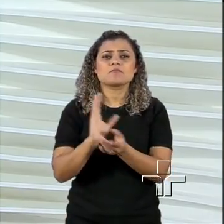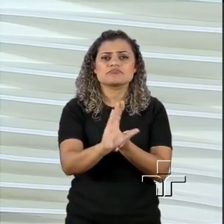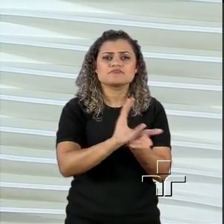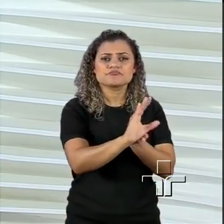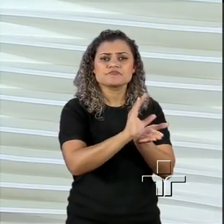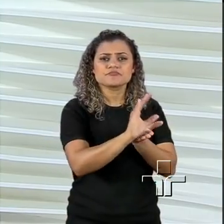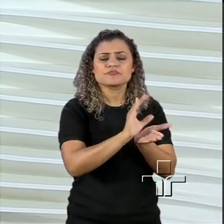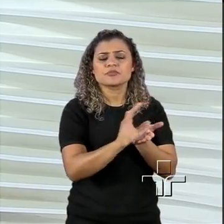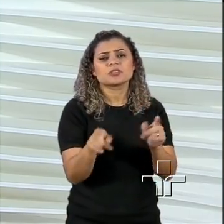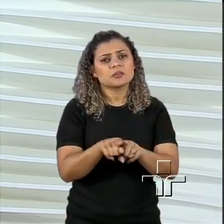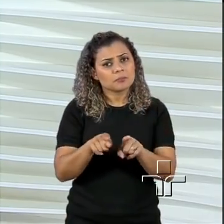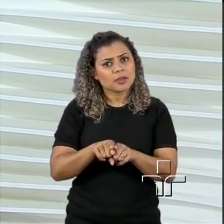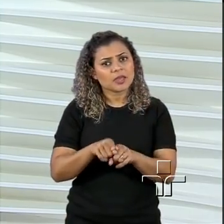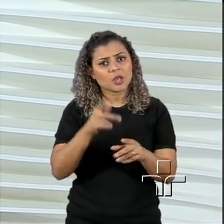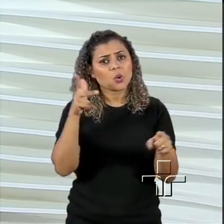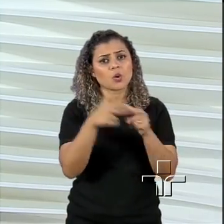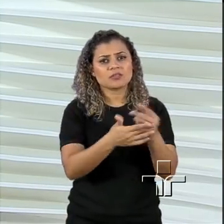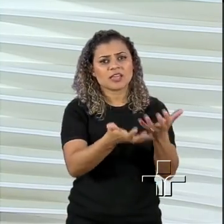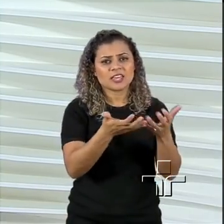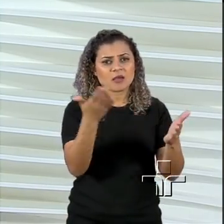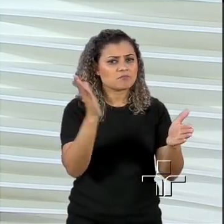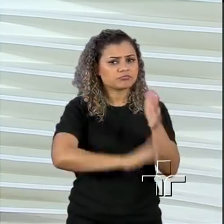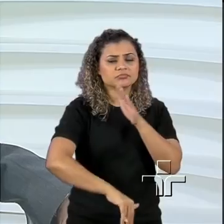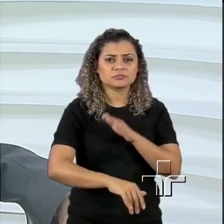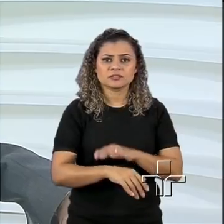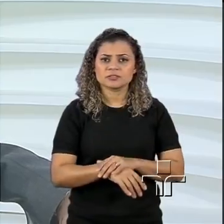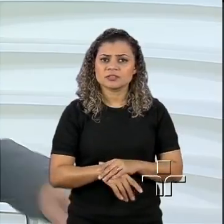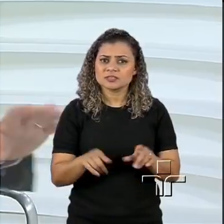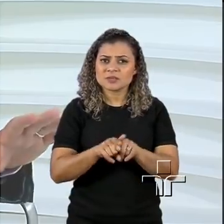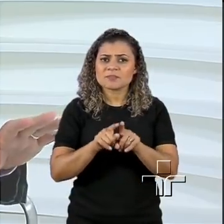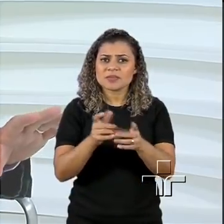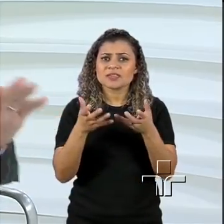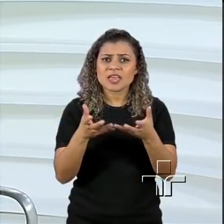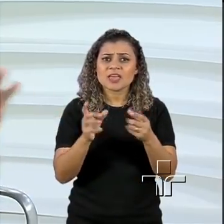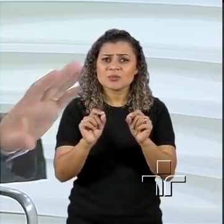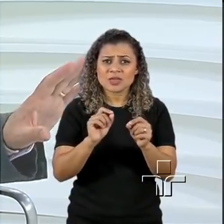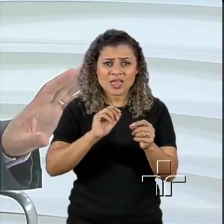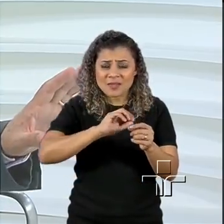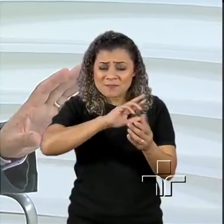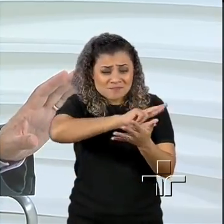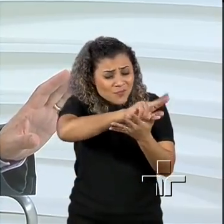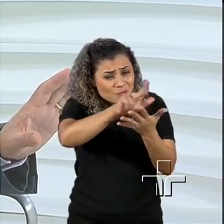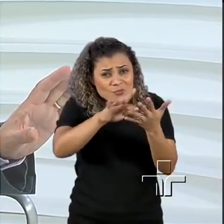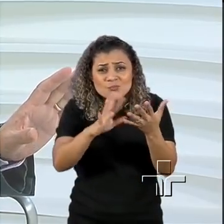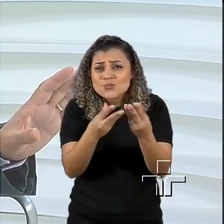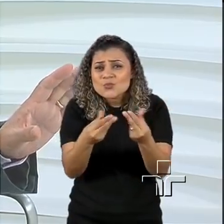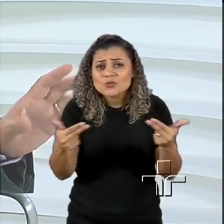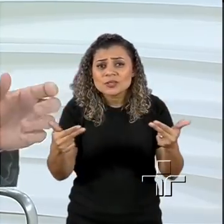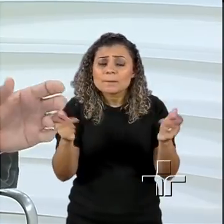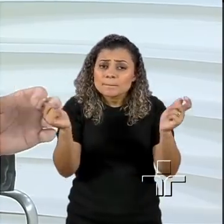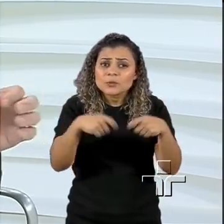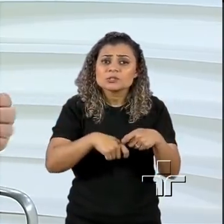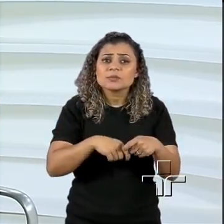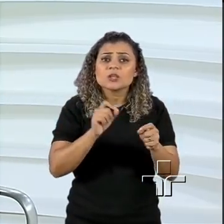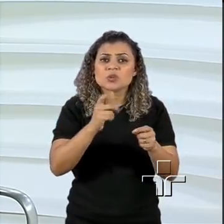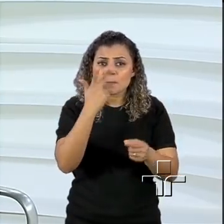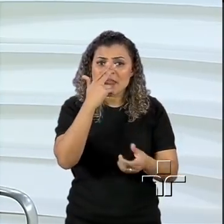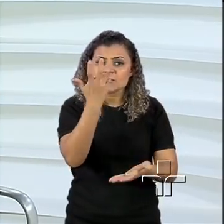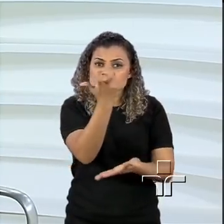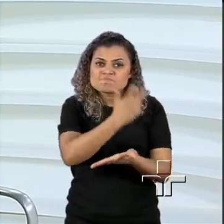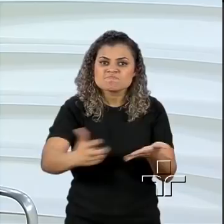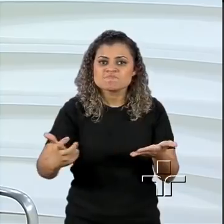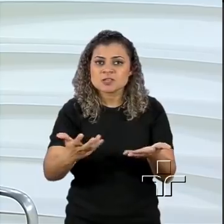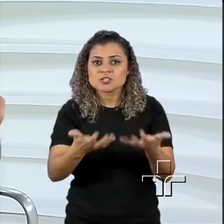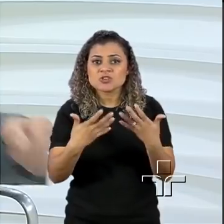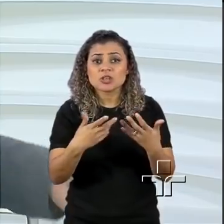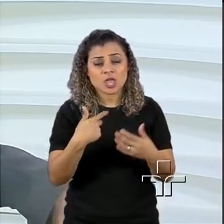Querem entregar o aquífero Guarani para as multinacionais. Enfim, tem um conjunto aqui de possibilidade de um golpe que eu,